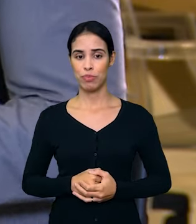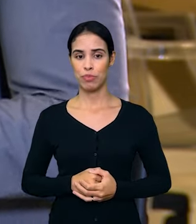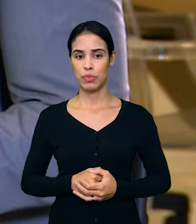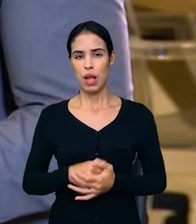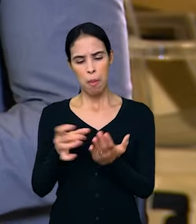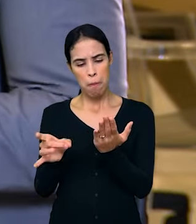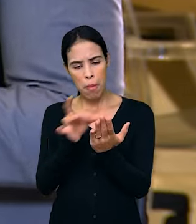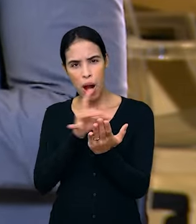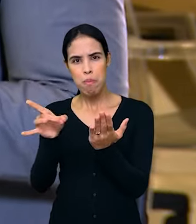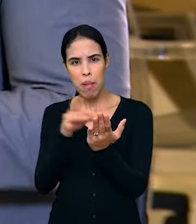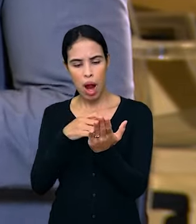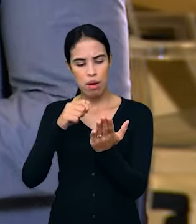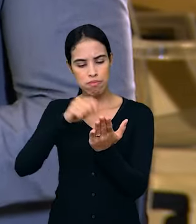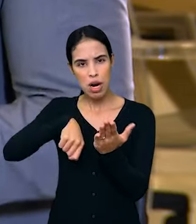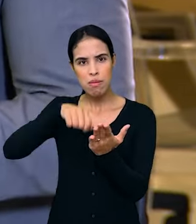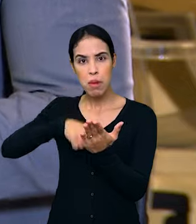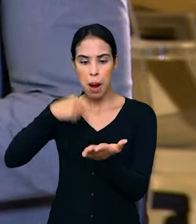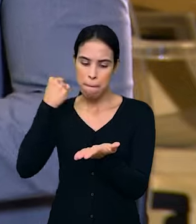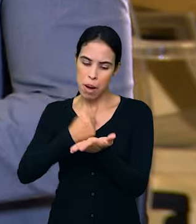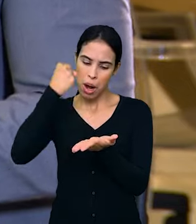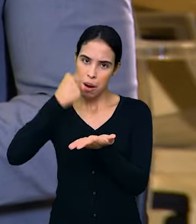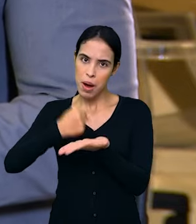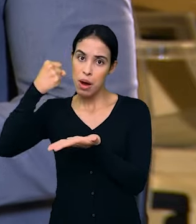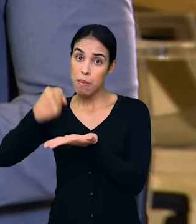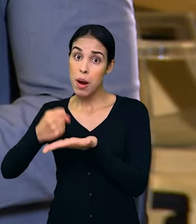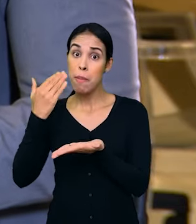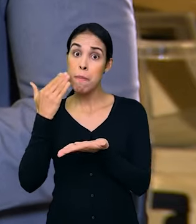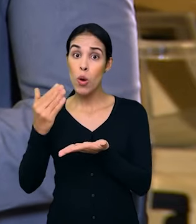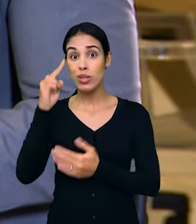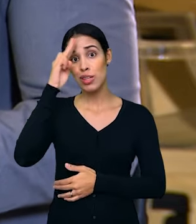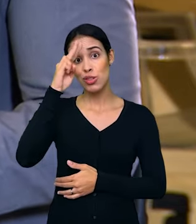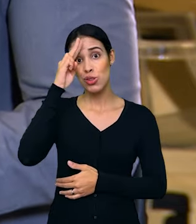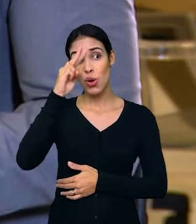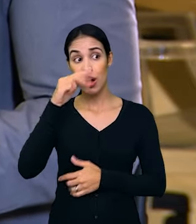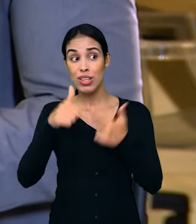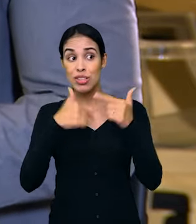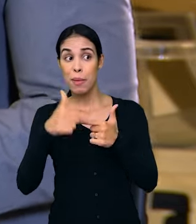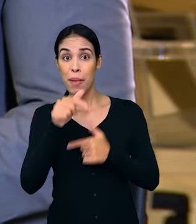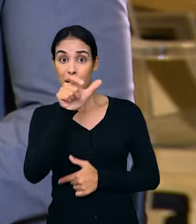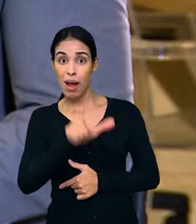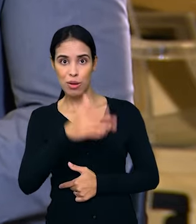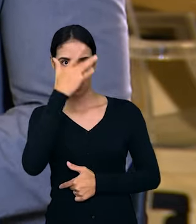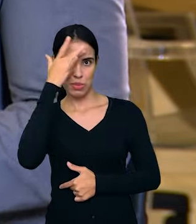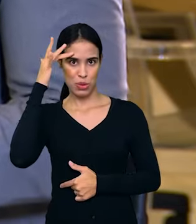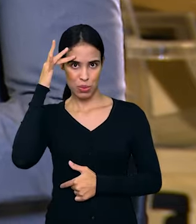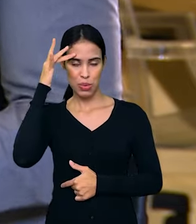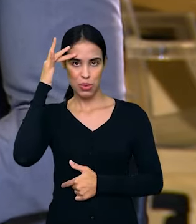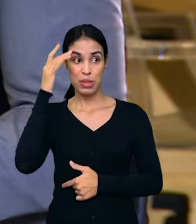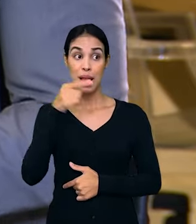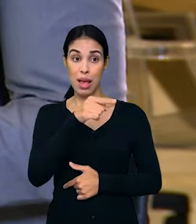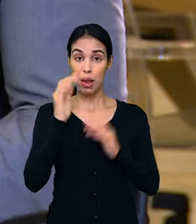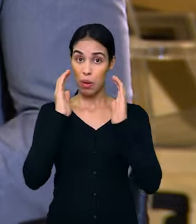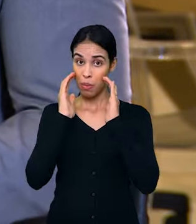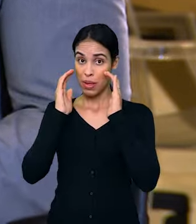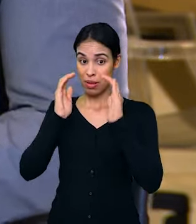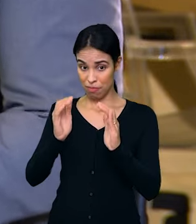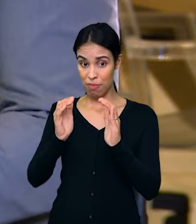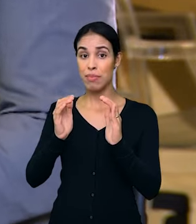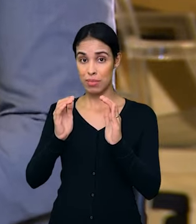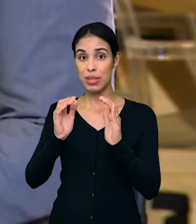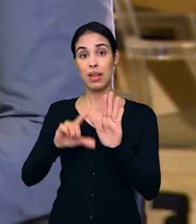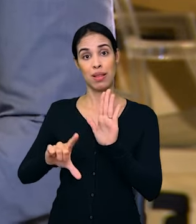As anotações escritas aqui registram a trajetória profissional de quem trabalha submetido às regras